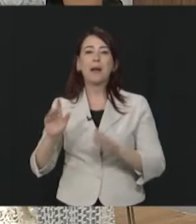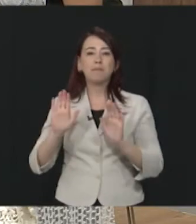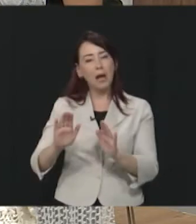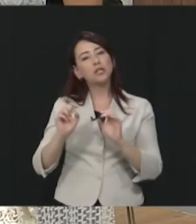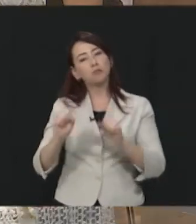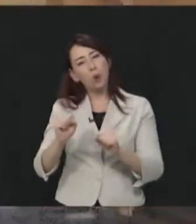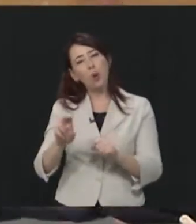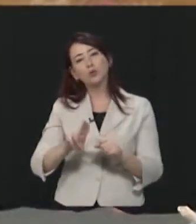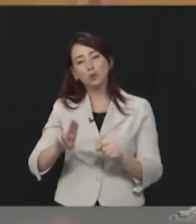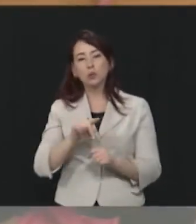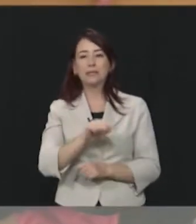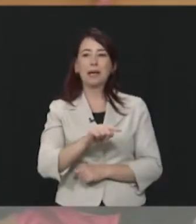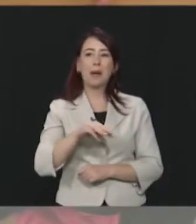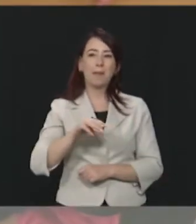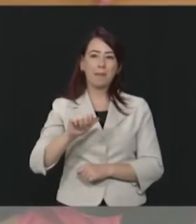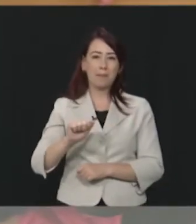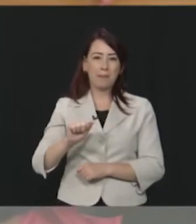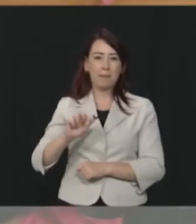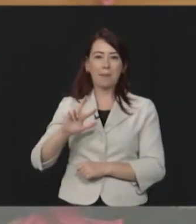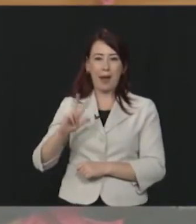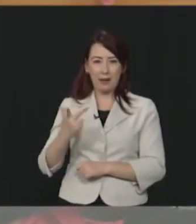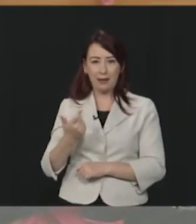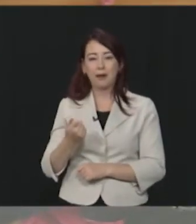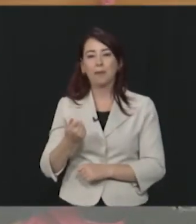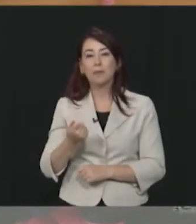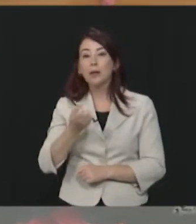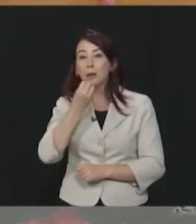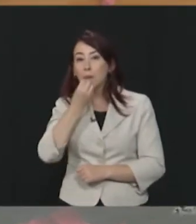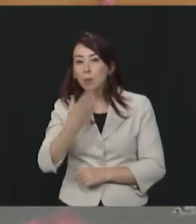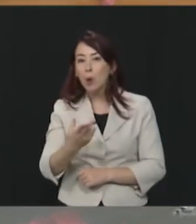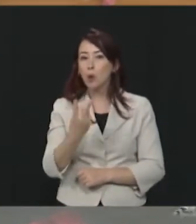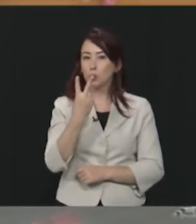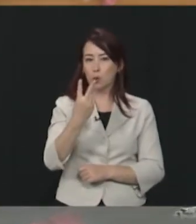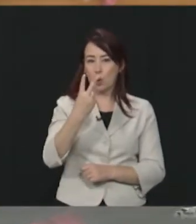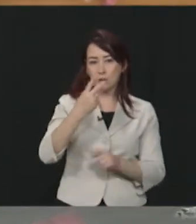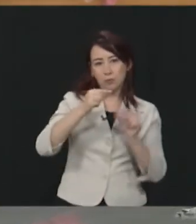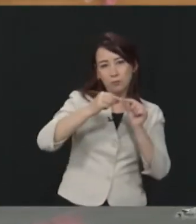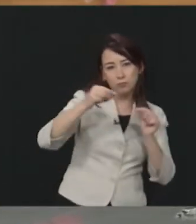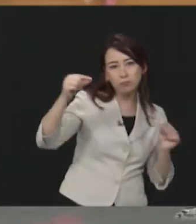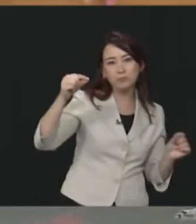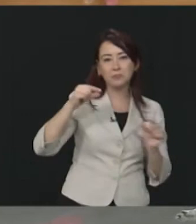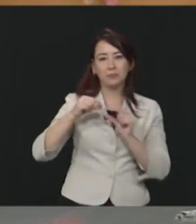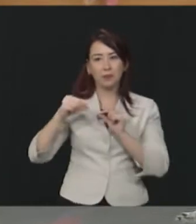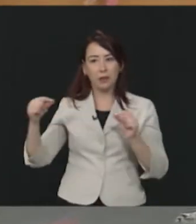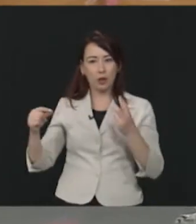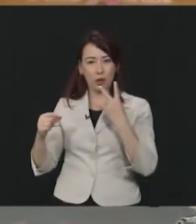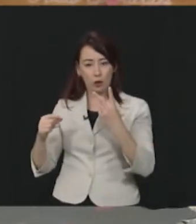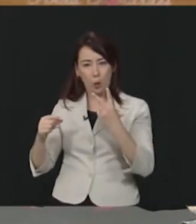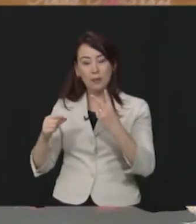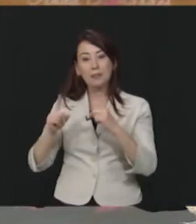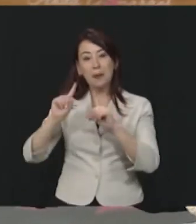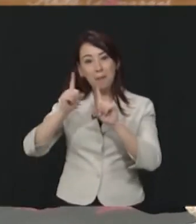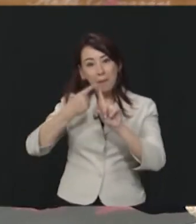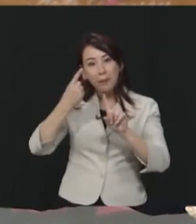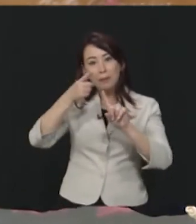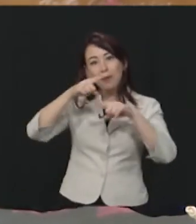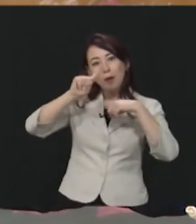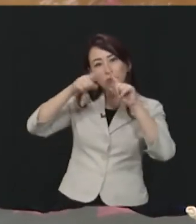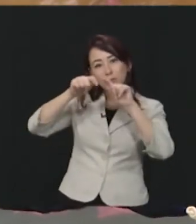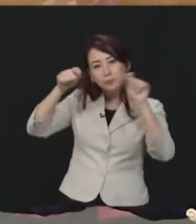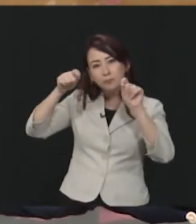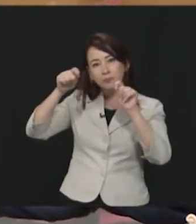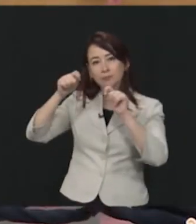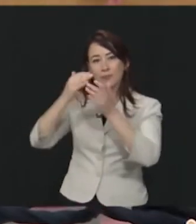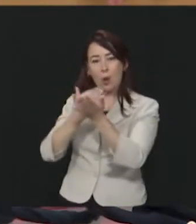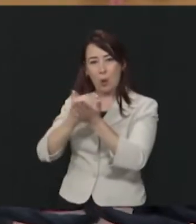né? Sim. Então, dois fios é o ideal. E nós damos aqui um nozinho no princípio